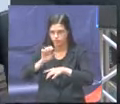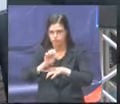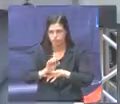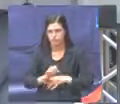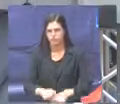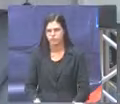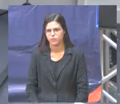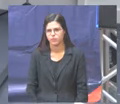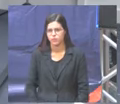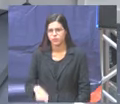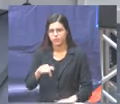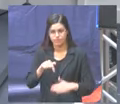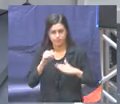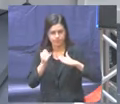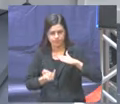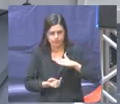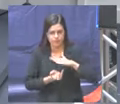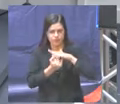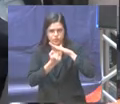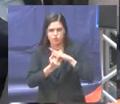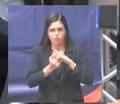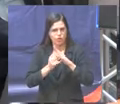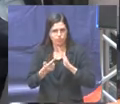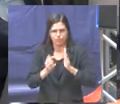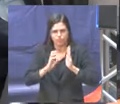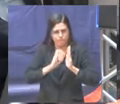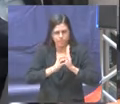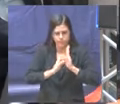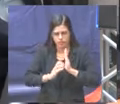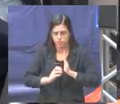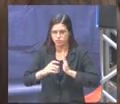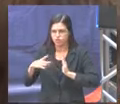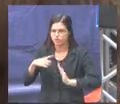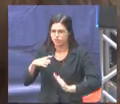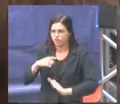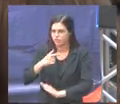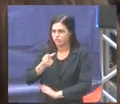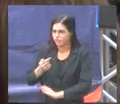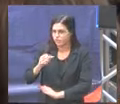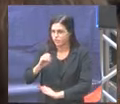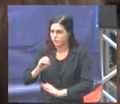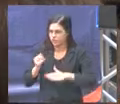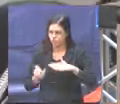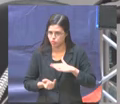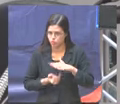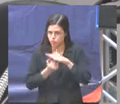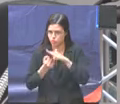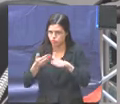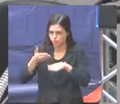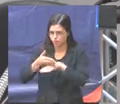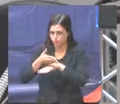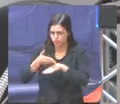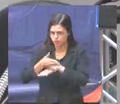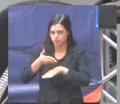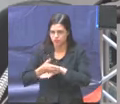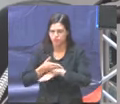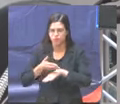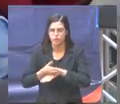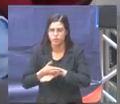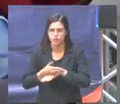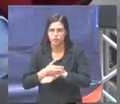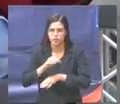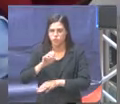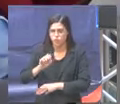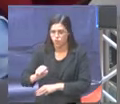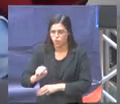Estado, uma instituição apartidária que conta com 70 instituições participantes, distribuídas em